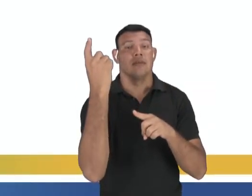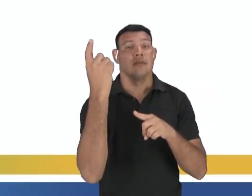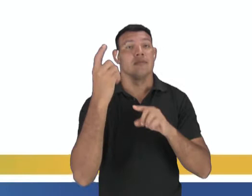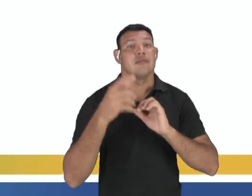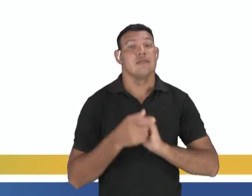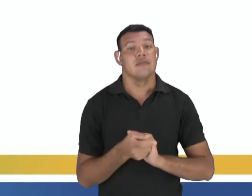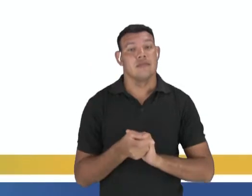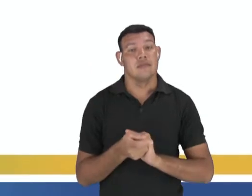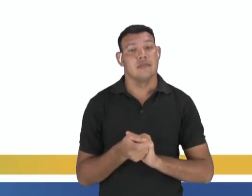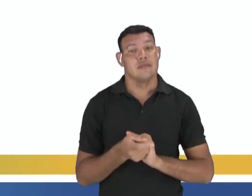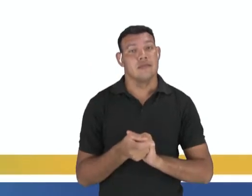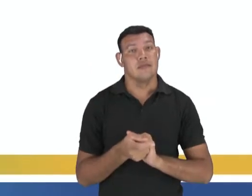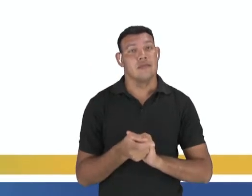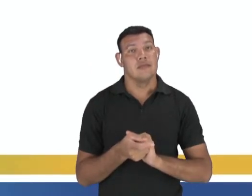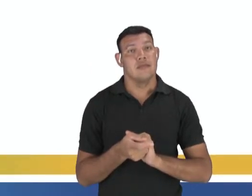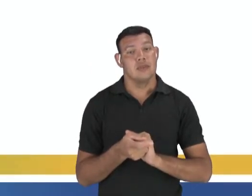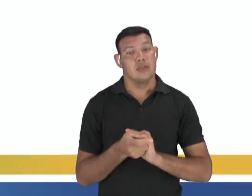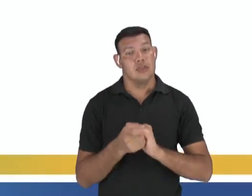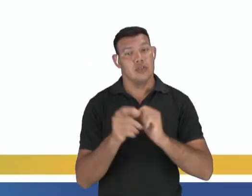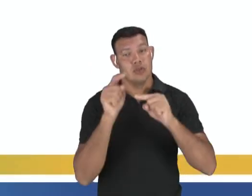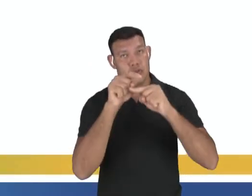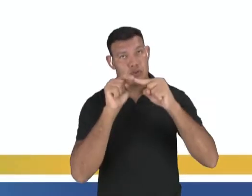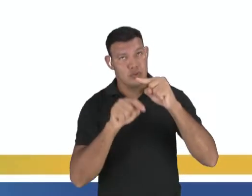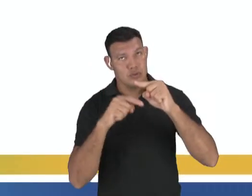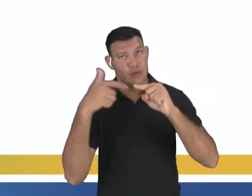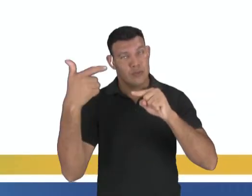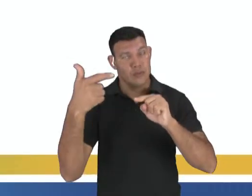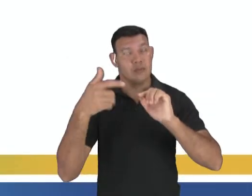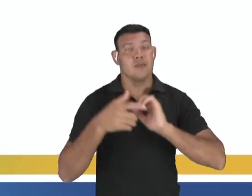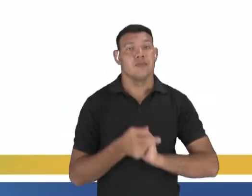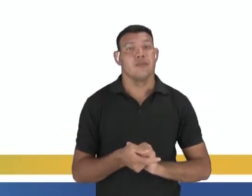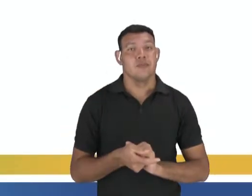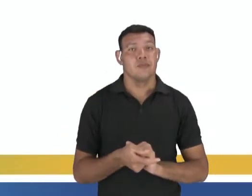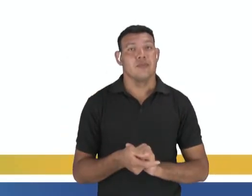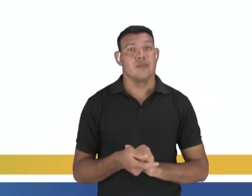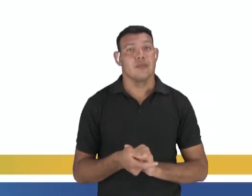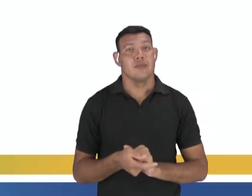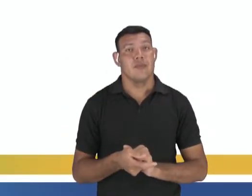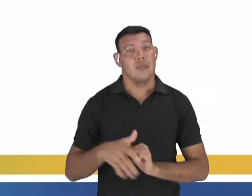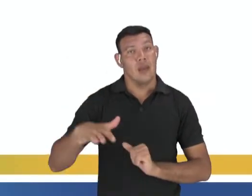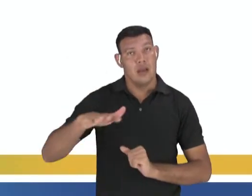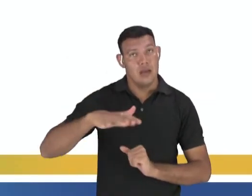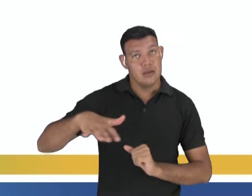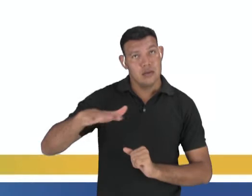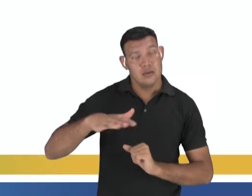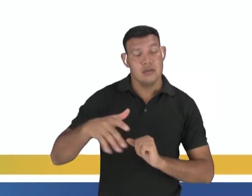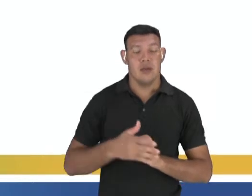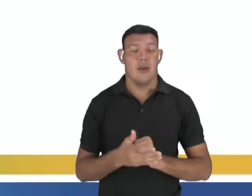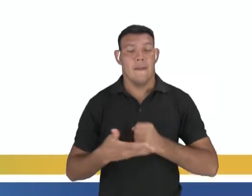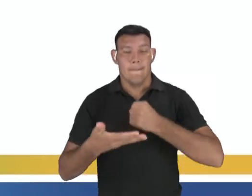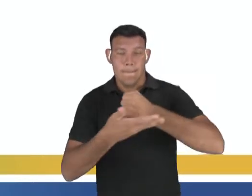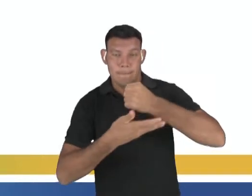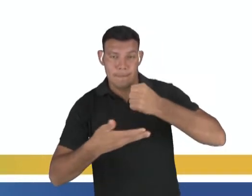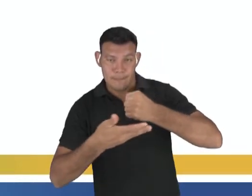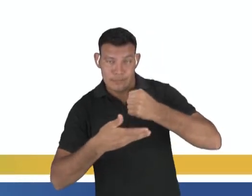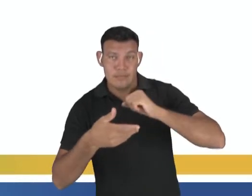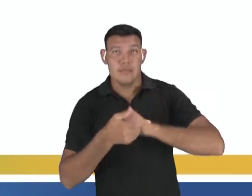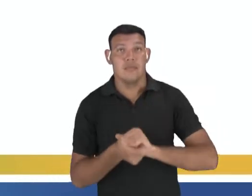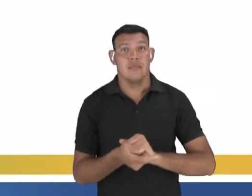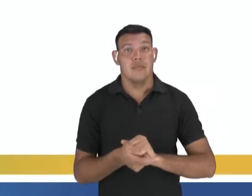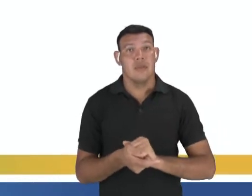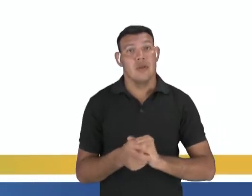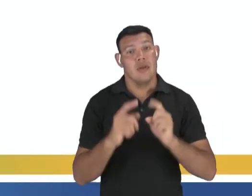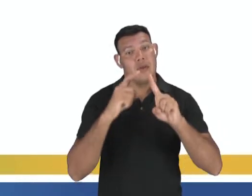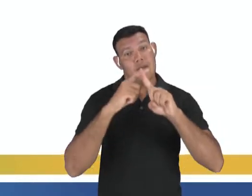a essa base sobre 2. Então, ó, sempre tenha em mente, a área de triângulo, base vezes altura sobre 2,